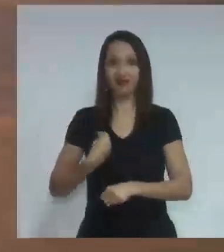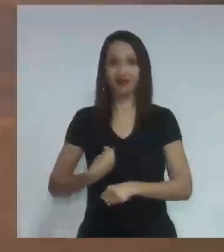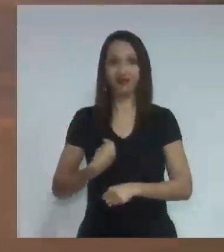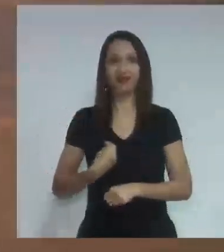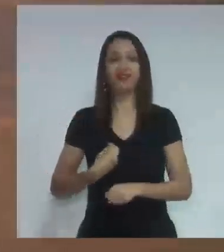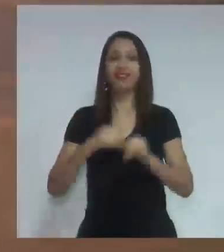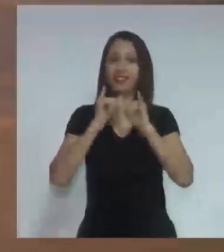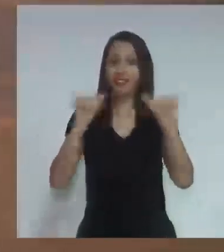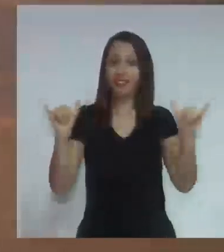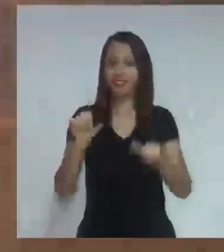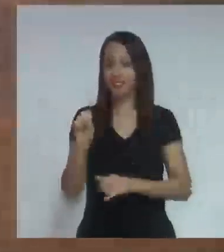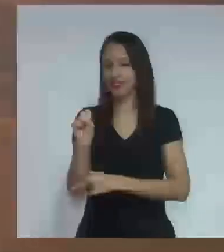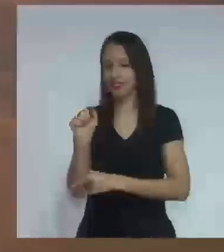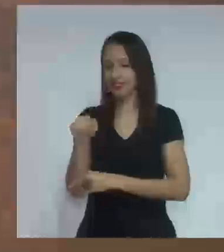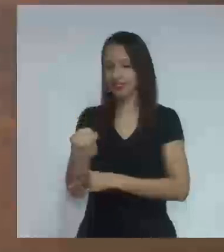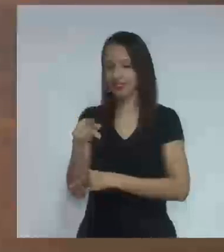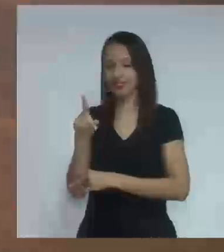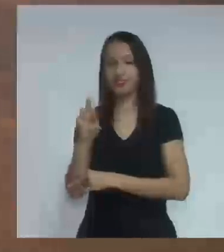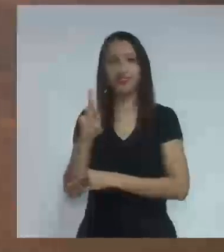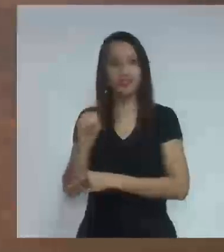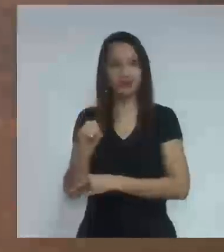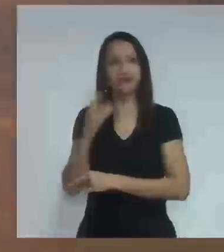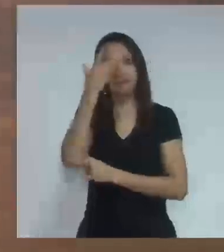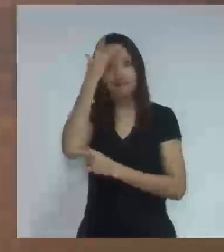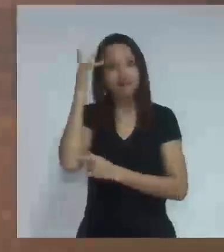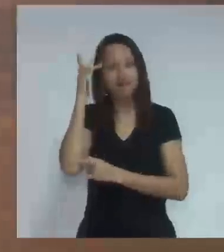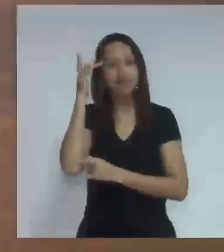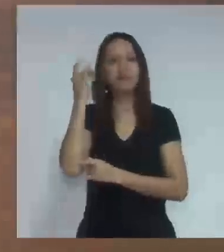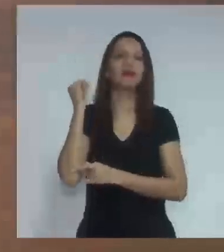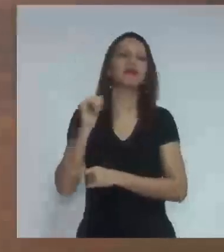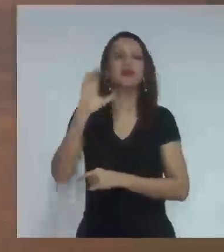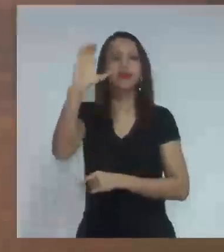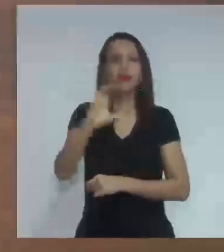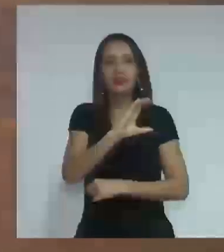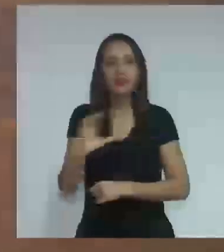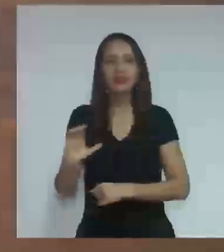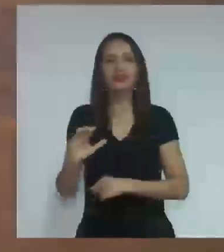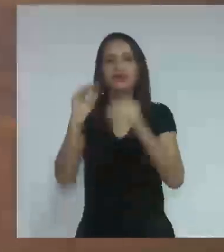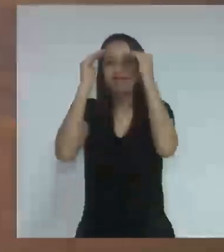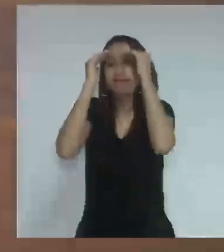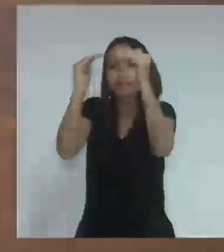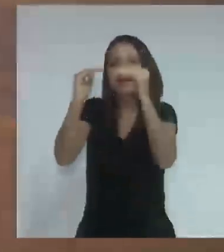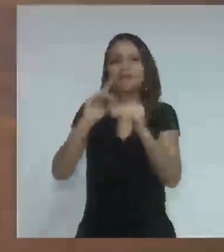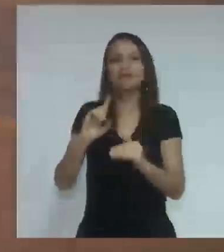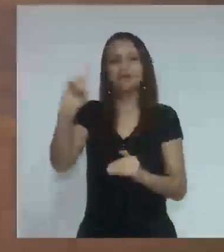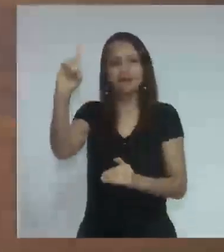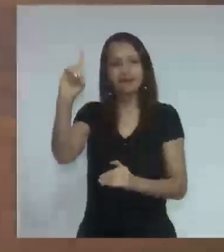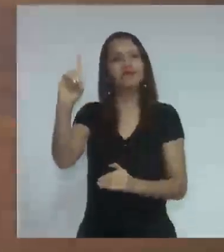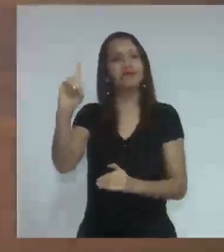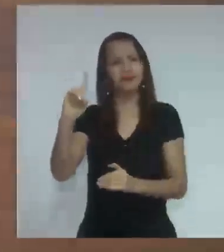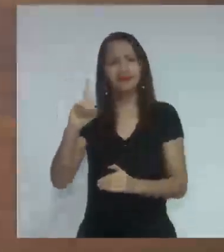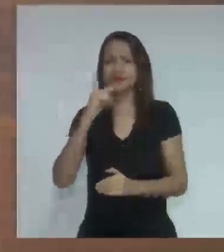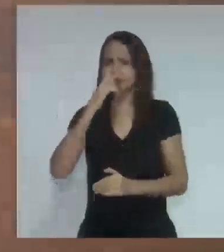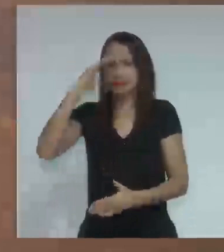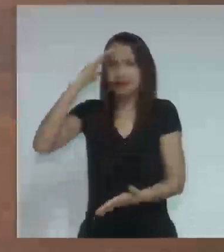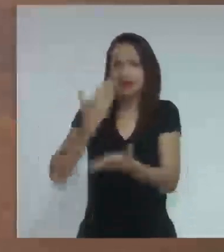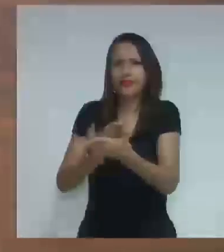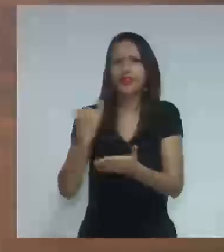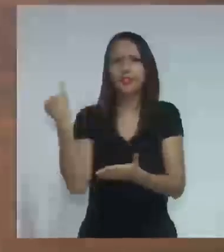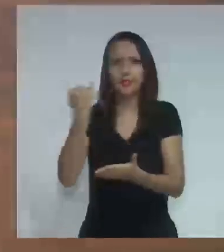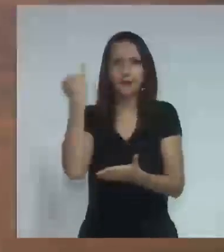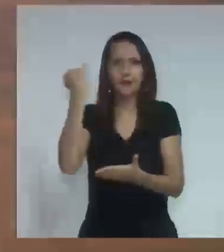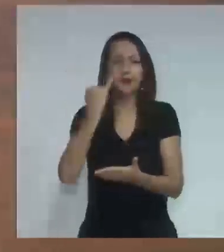Eu falei com o Sandro é uma pessoa católica, uma pessoa temente a Deus, né? Então acho que é importante falar um pouco